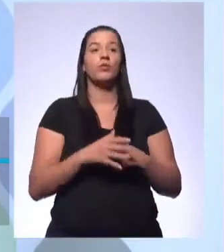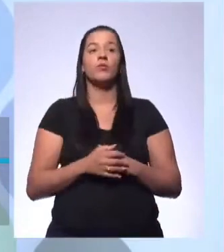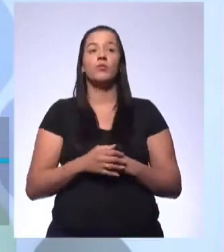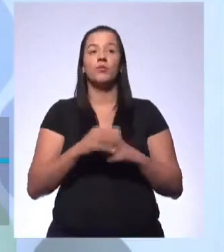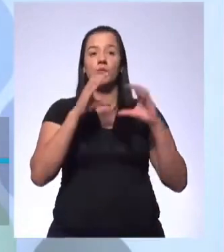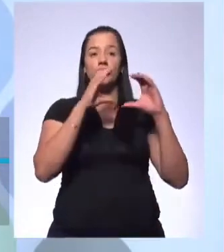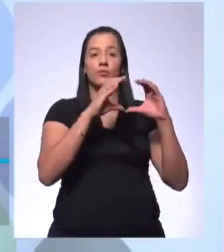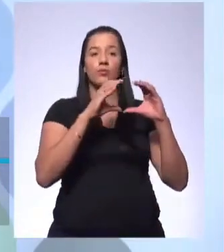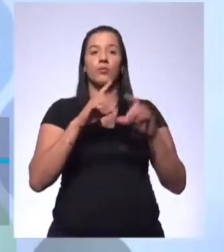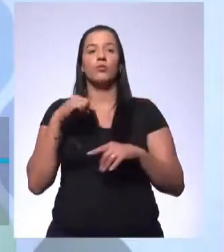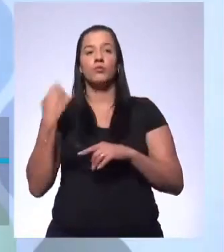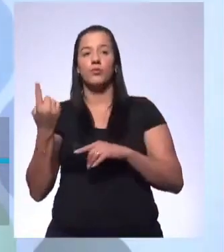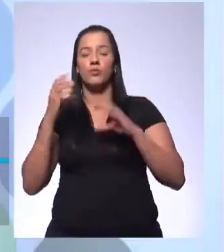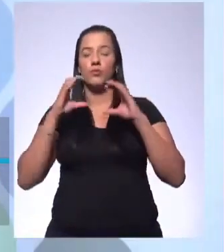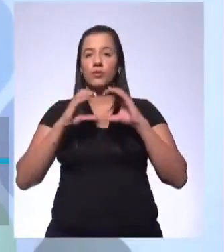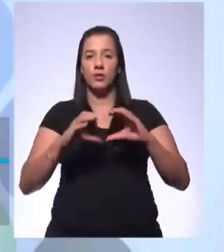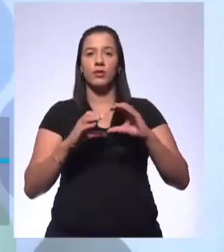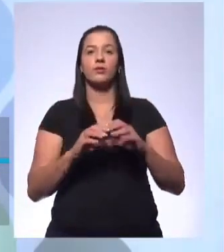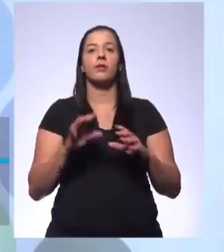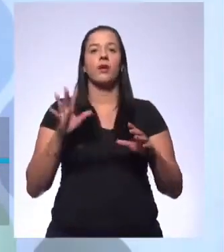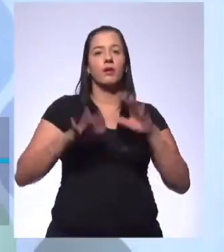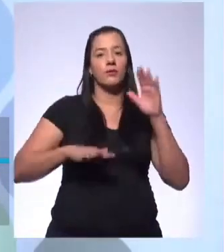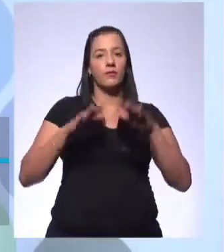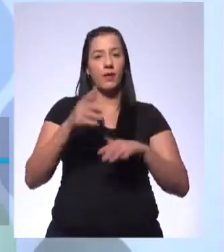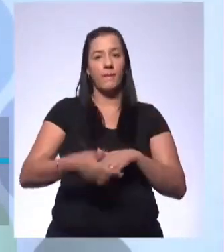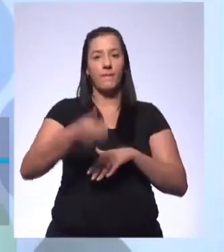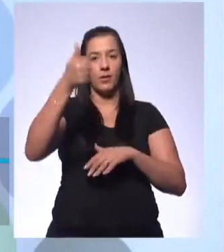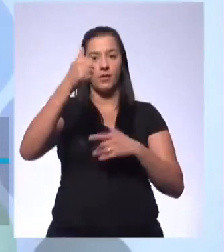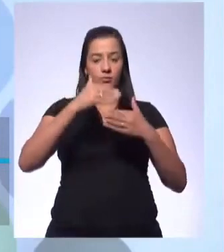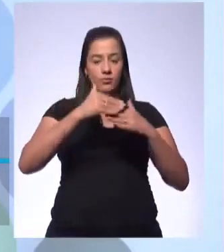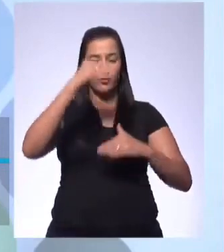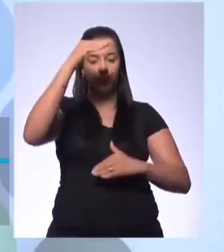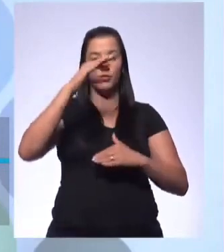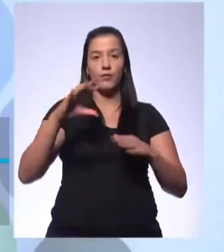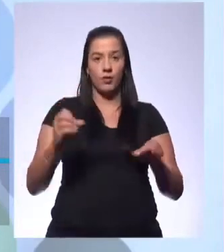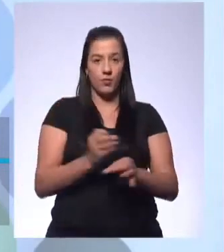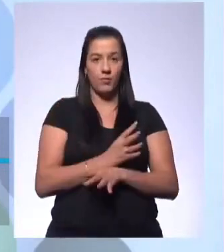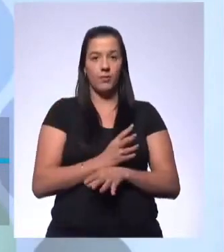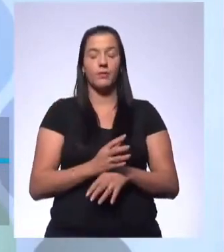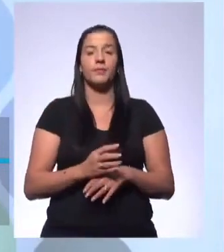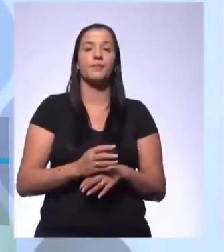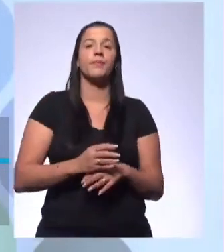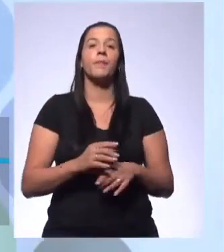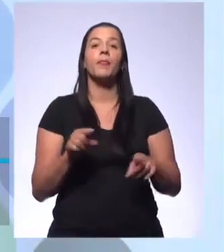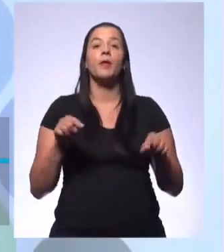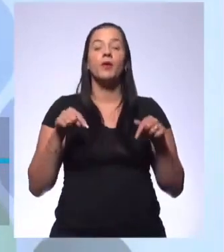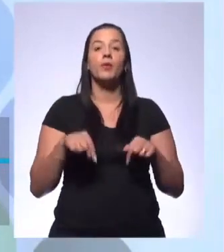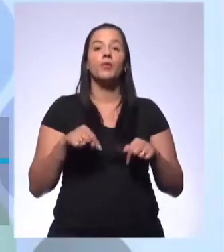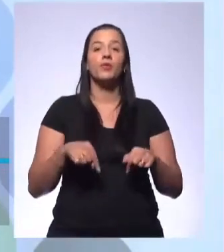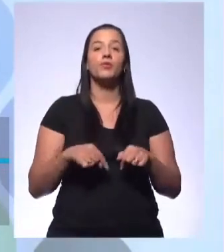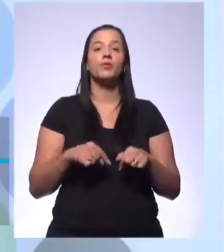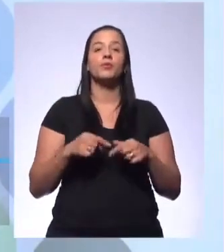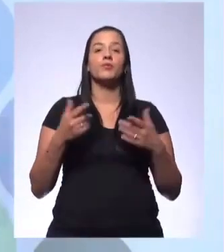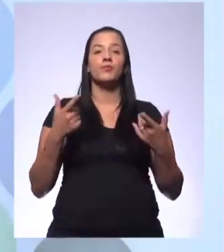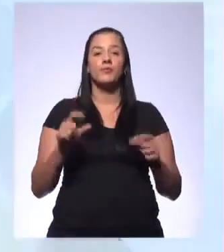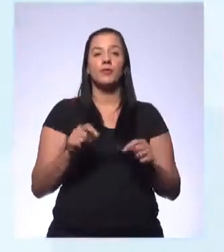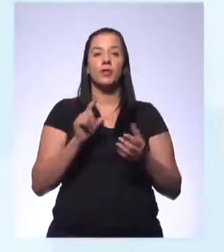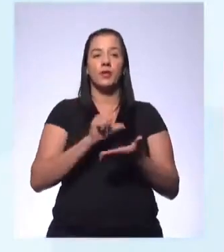um trecho no slide, outro trecho no outro slide, fica melhor se você tiver completo, tá bom? Vamos aos conteúdos de hoje. Então,